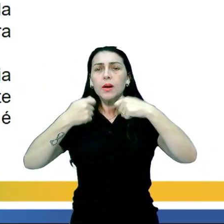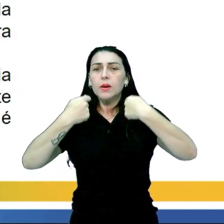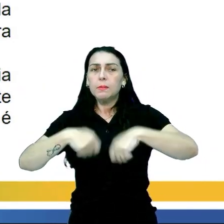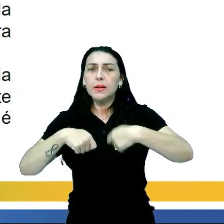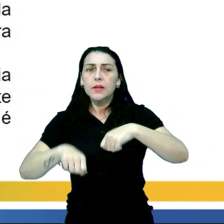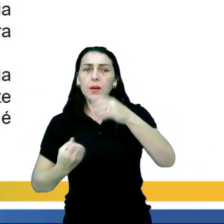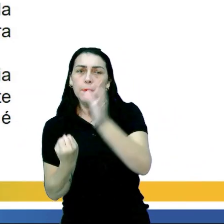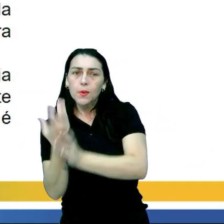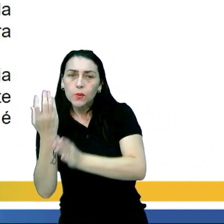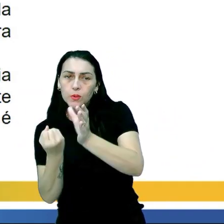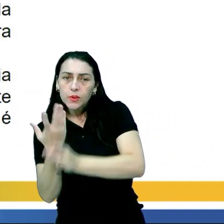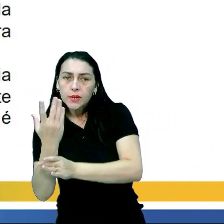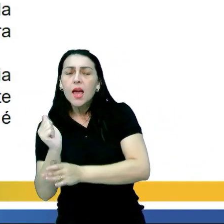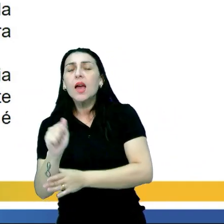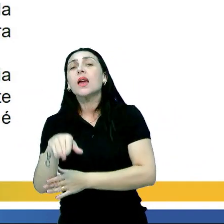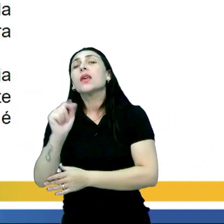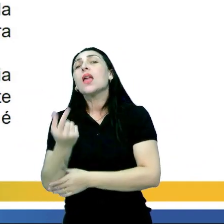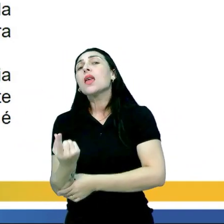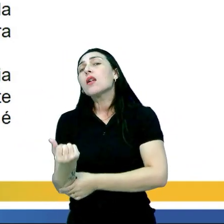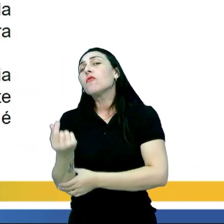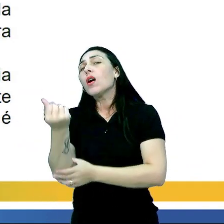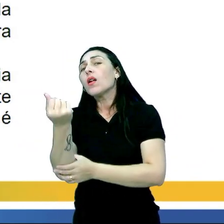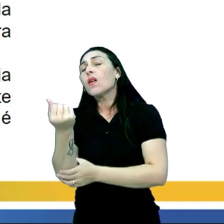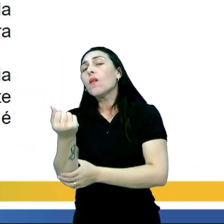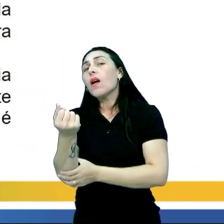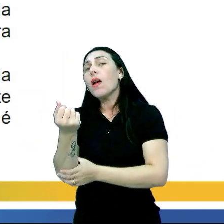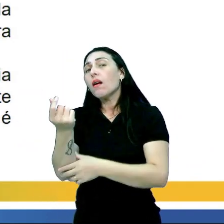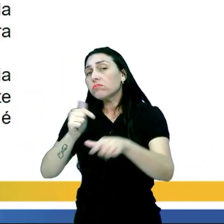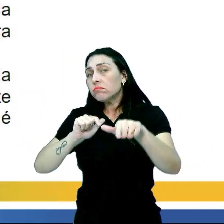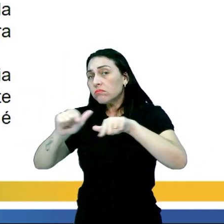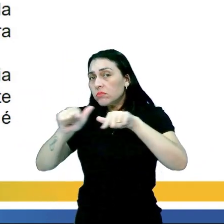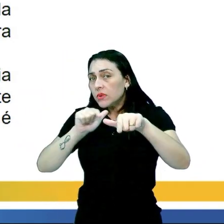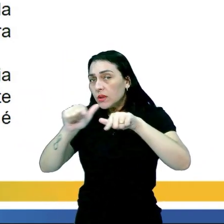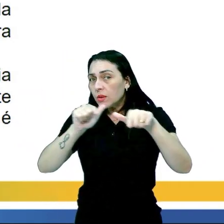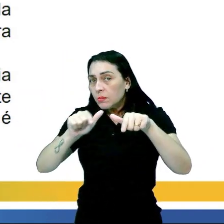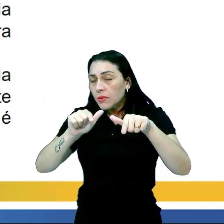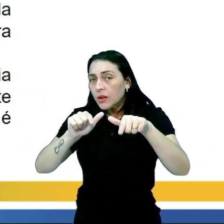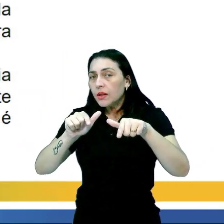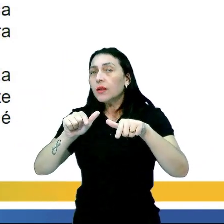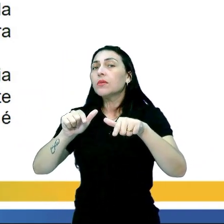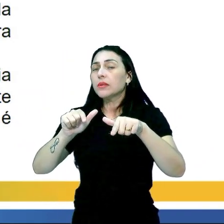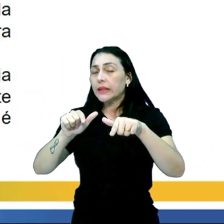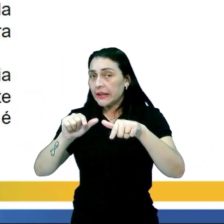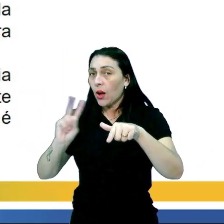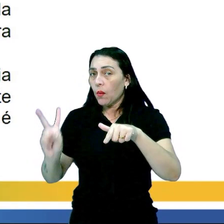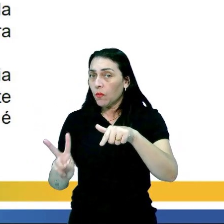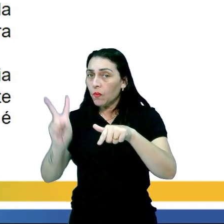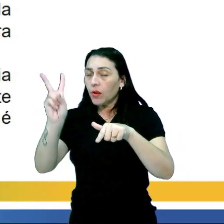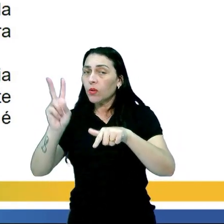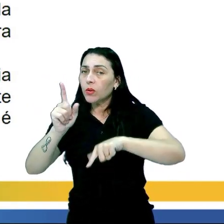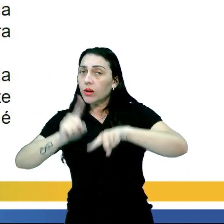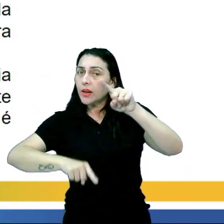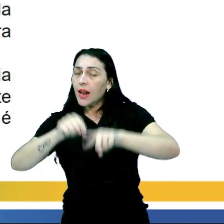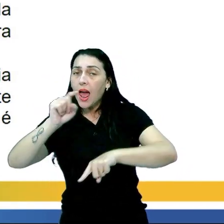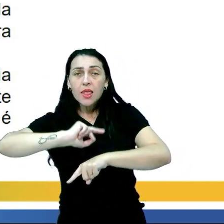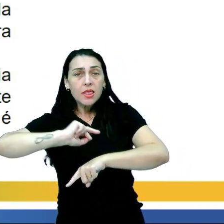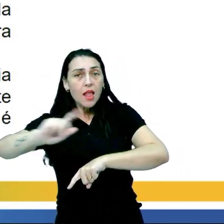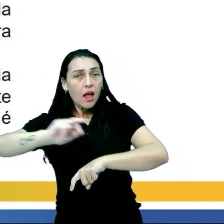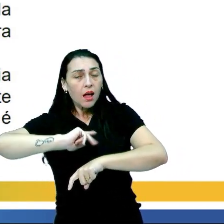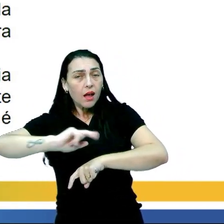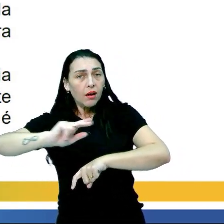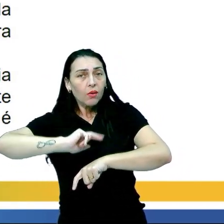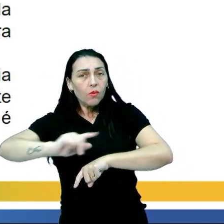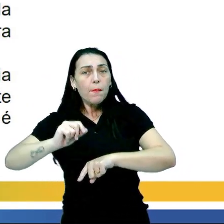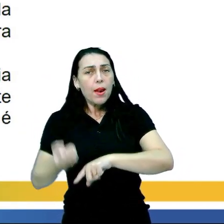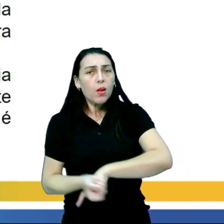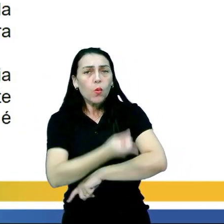à mercadoria, quem dá preço até, é o trabalho. Em outras palavras, o valor da mercadoria não é determinado